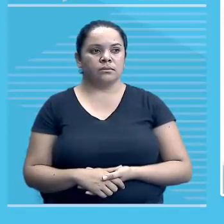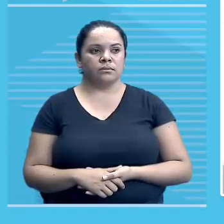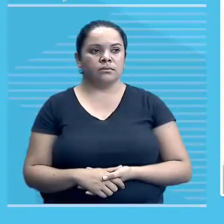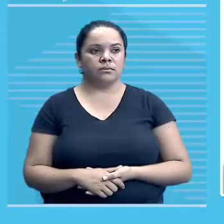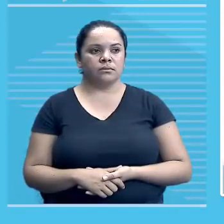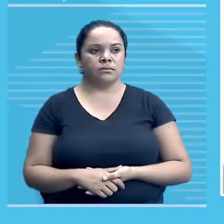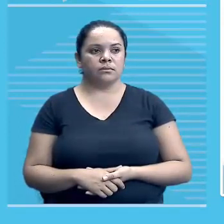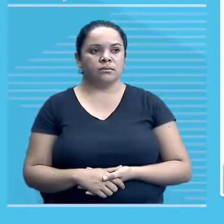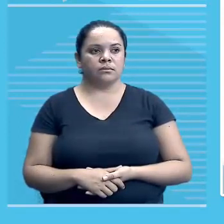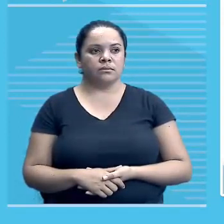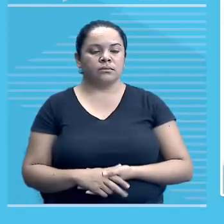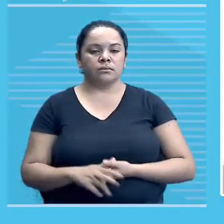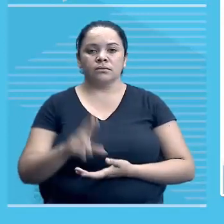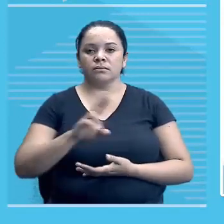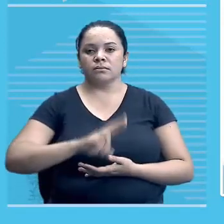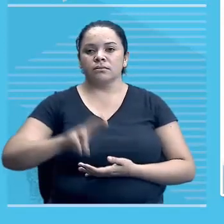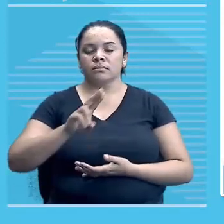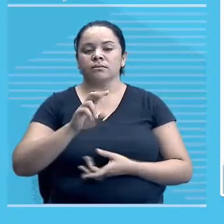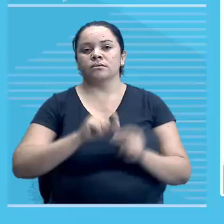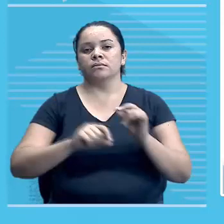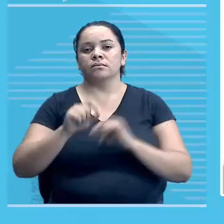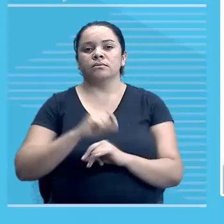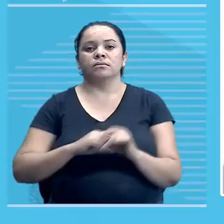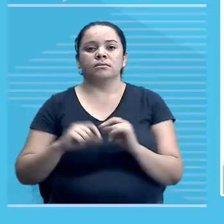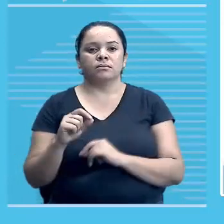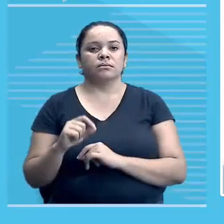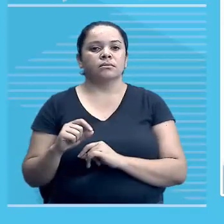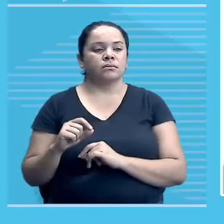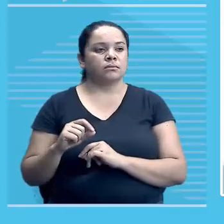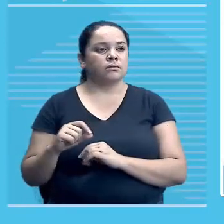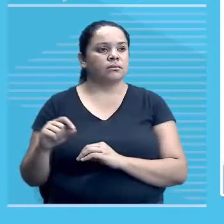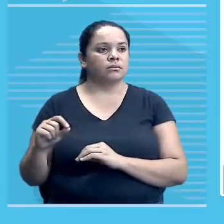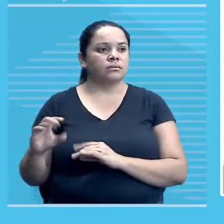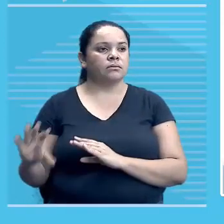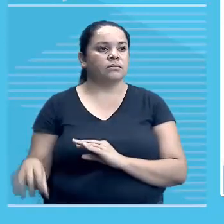vou usar o método da adição.